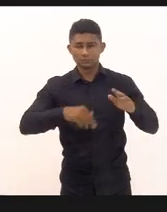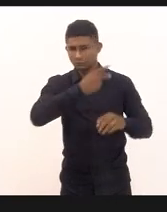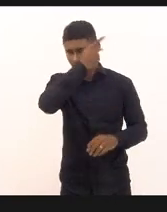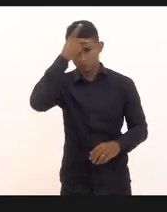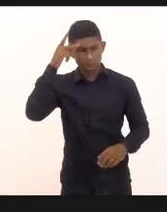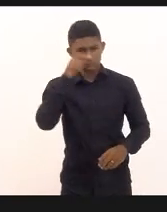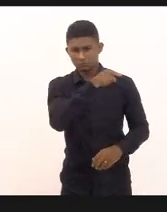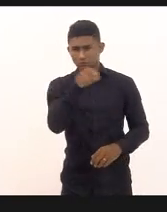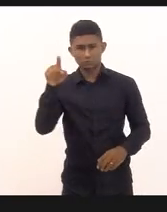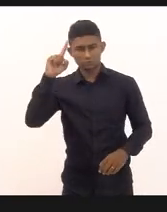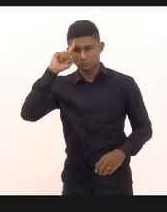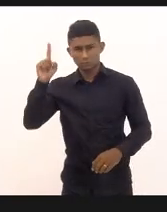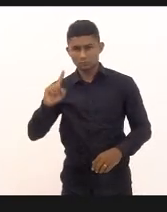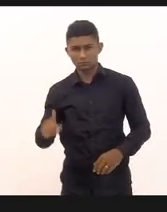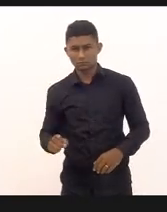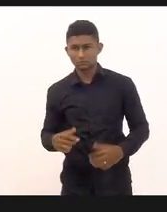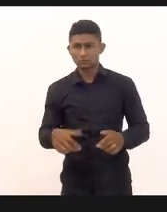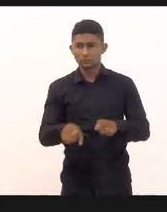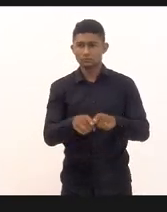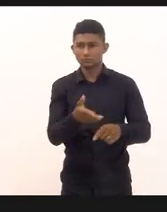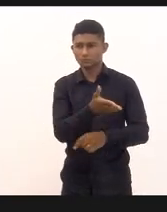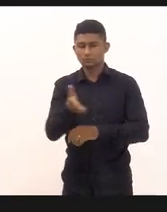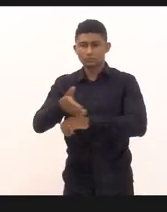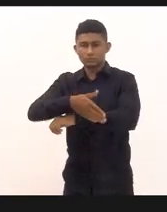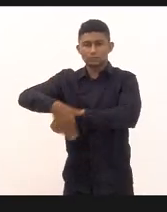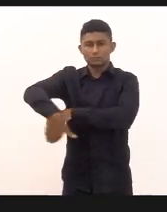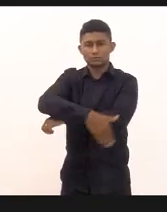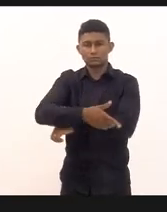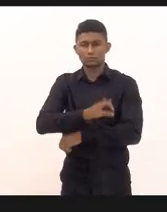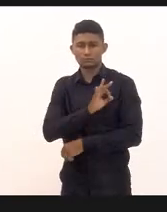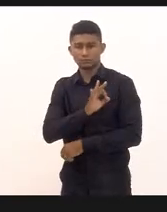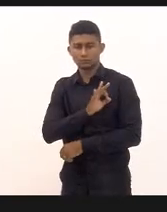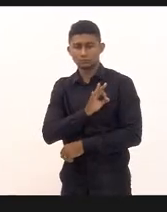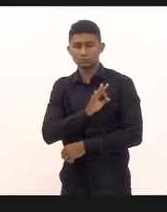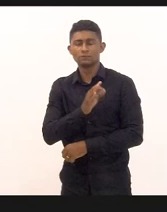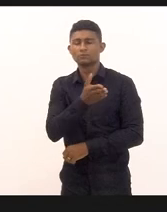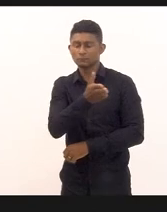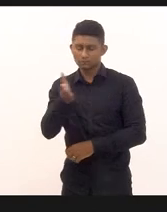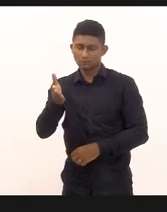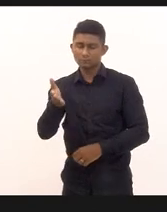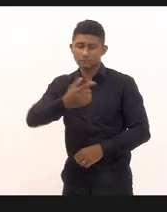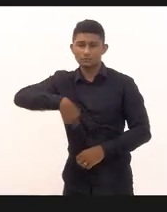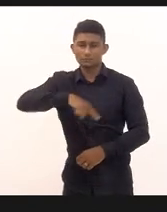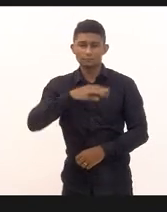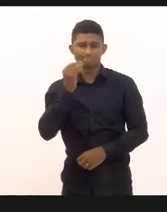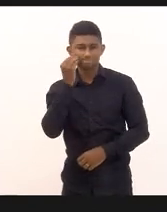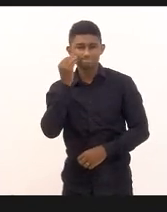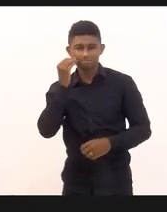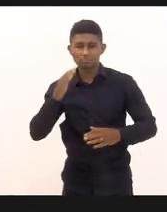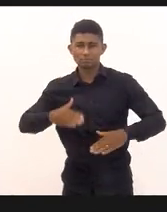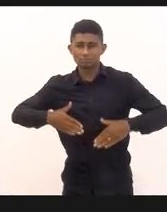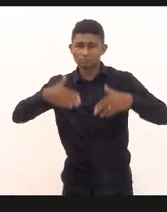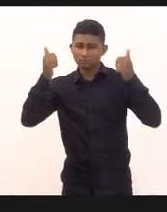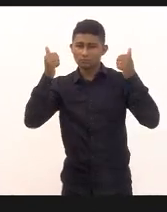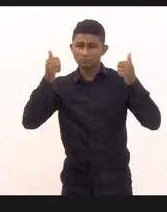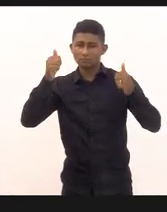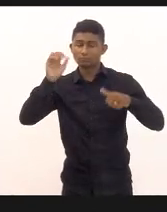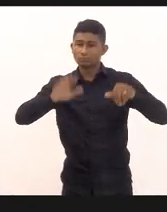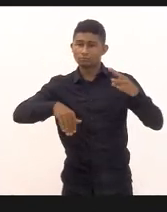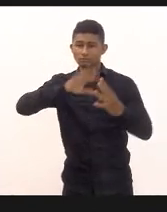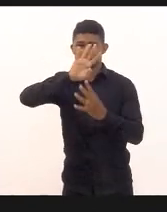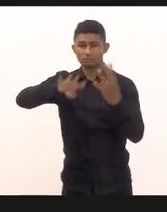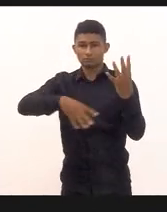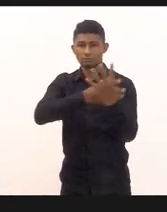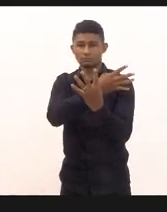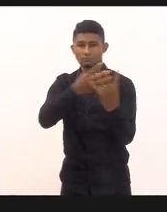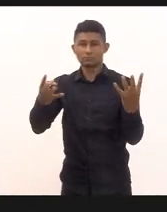ninguém desmerece a atuação dos colegas na rua. Né, a gente está sempre também buscando as melhorias. Às vezes a gente cria escalas para atender o